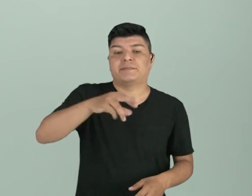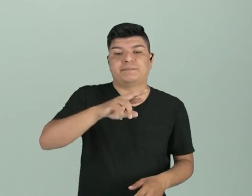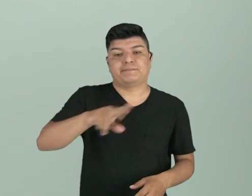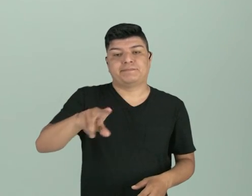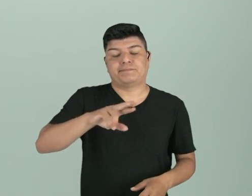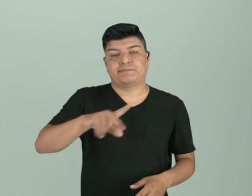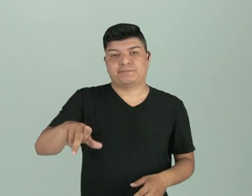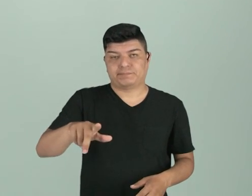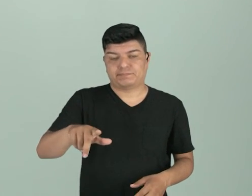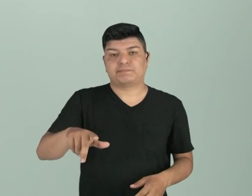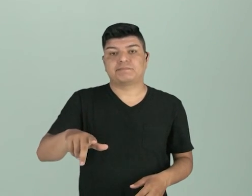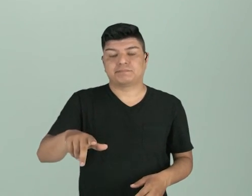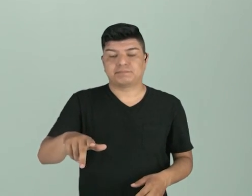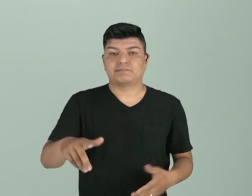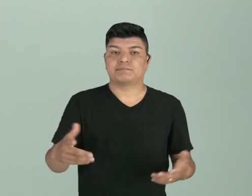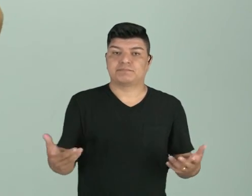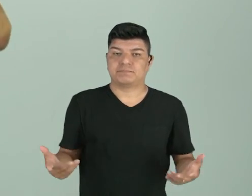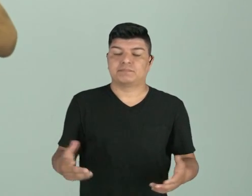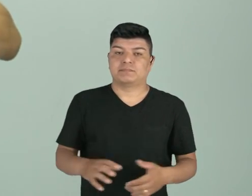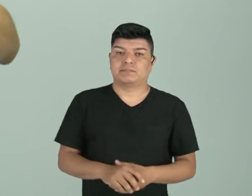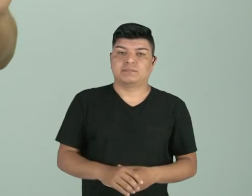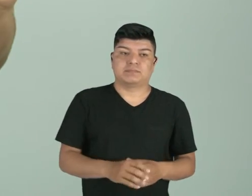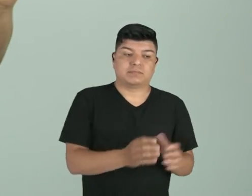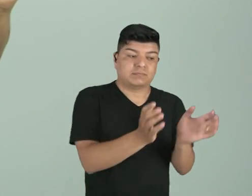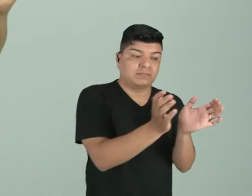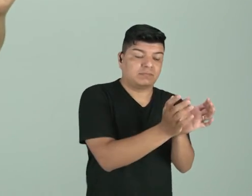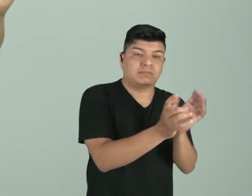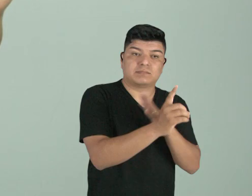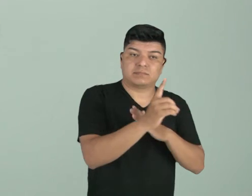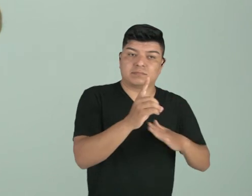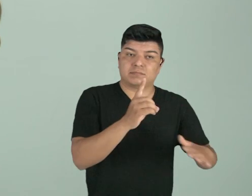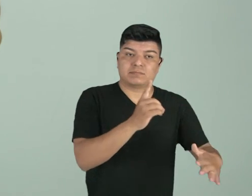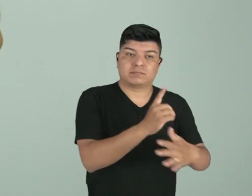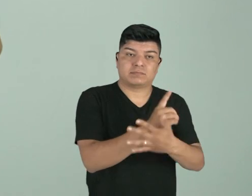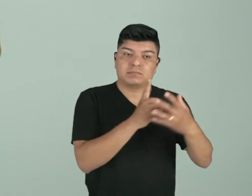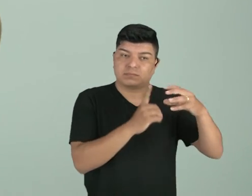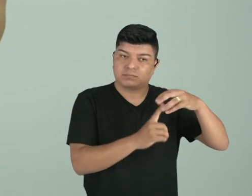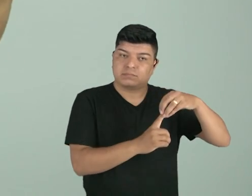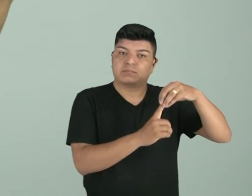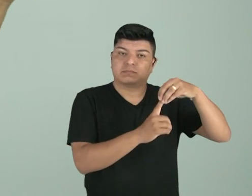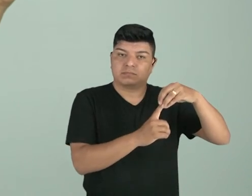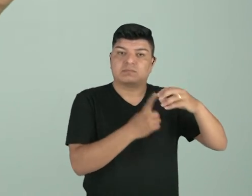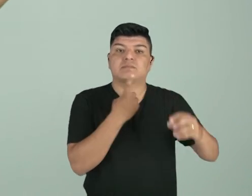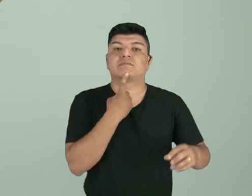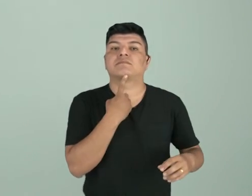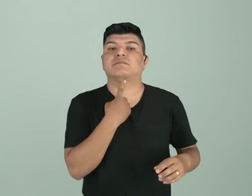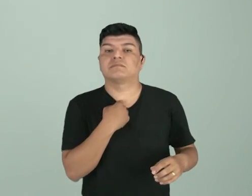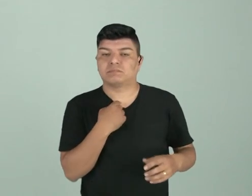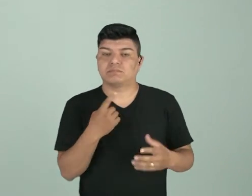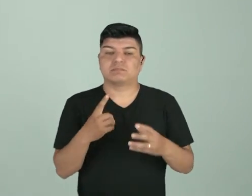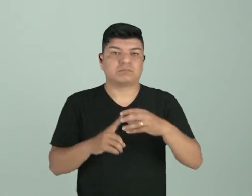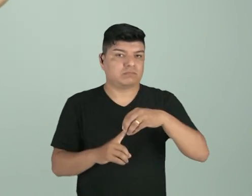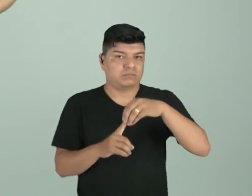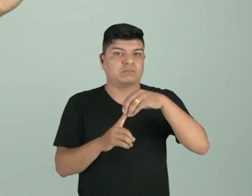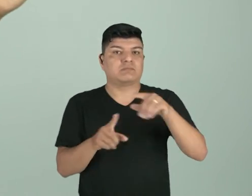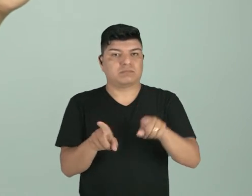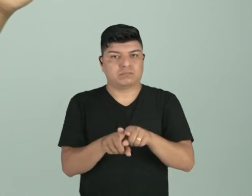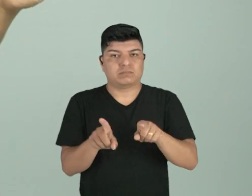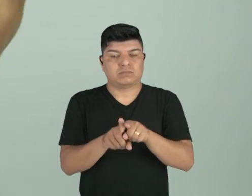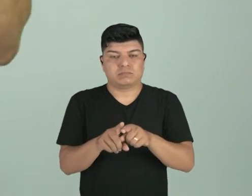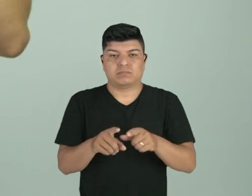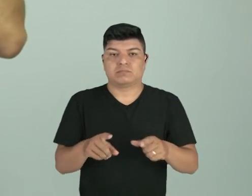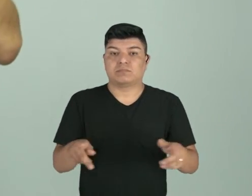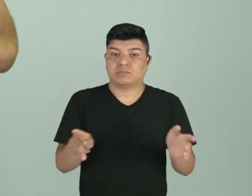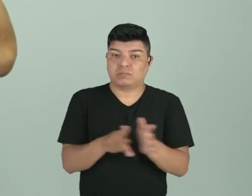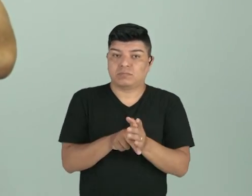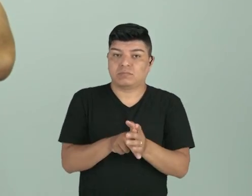proprietário dos meios de produção. Classes sociais definidas, interesses antagônicos